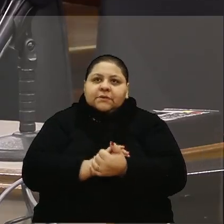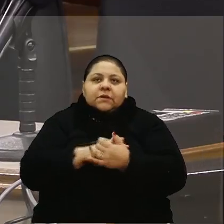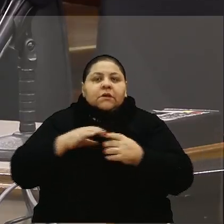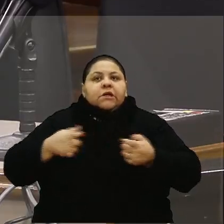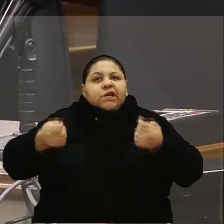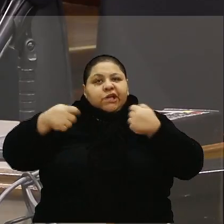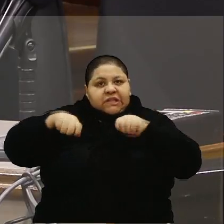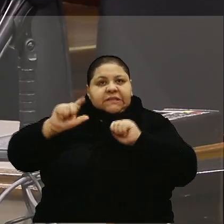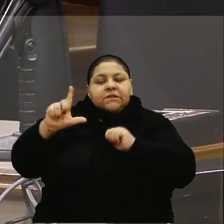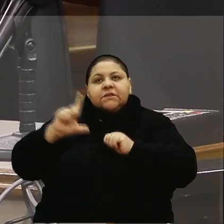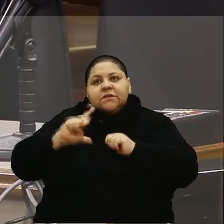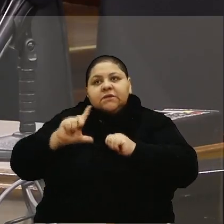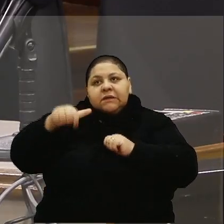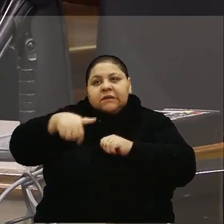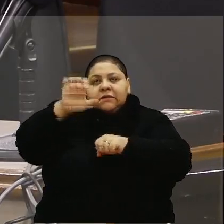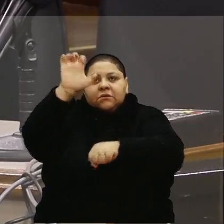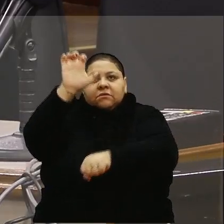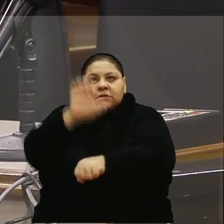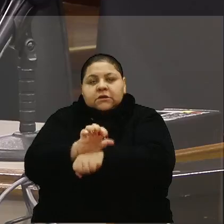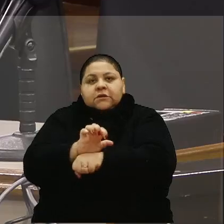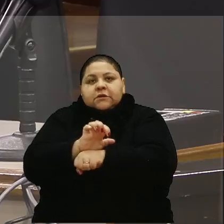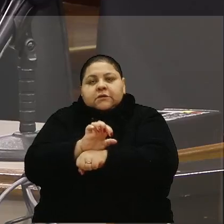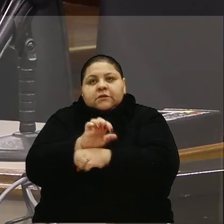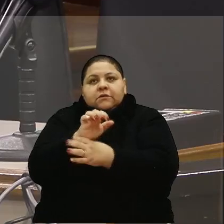necessidade que a gente tem aqui no Estado de se ter